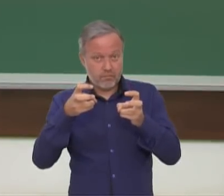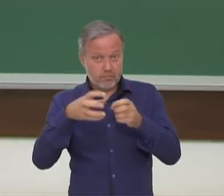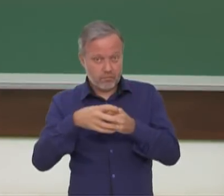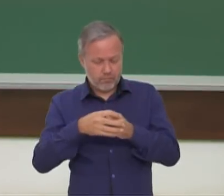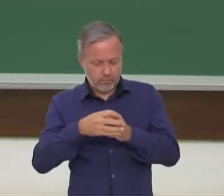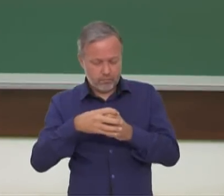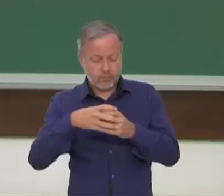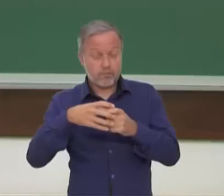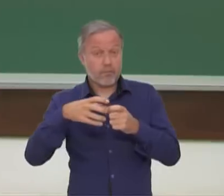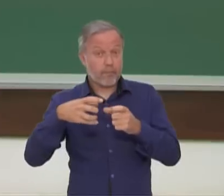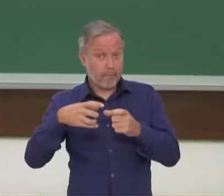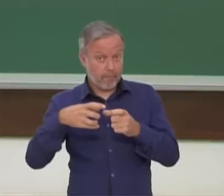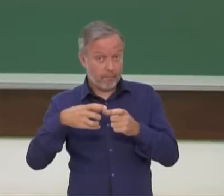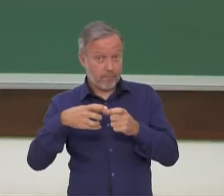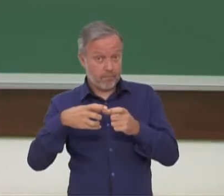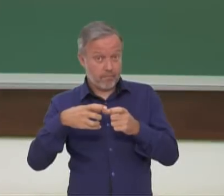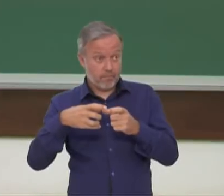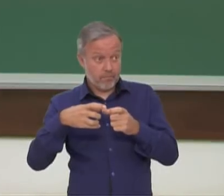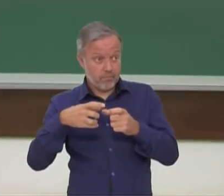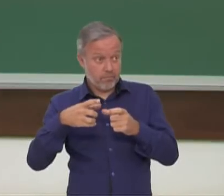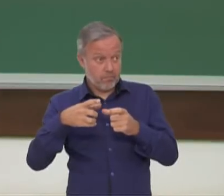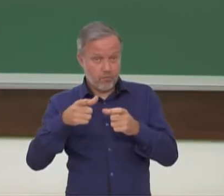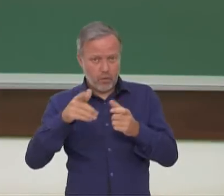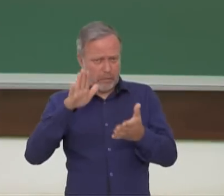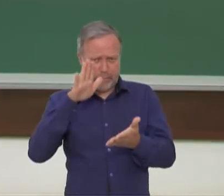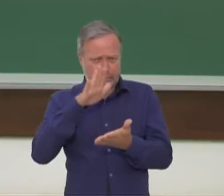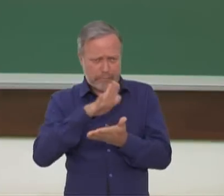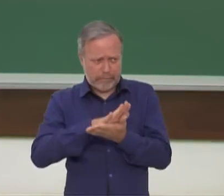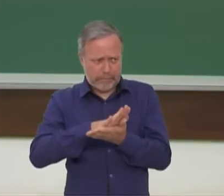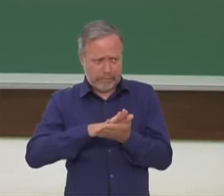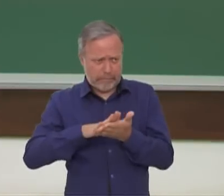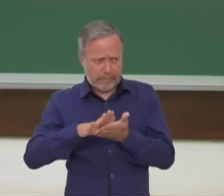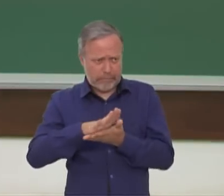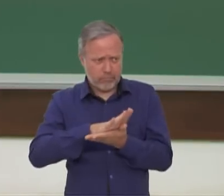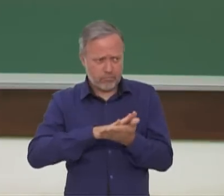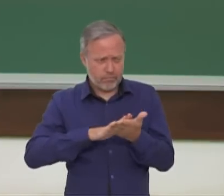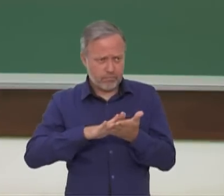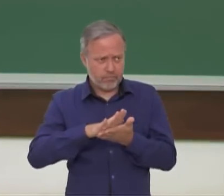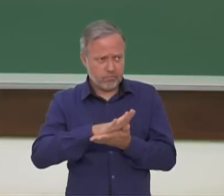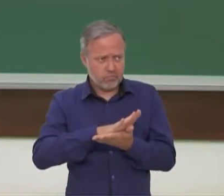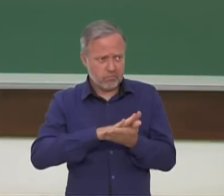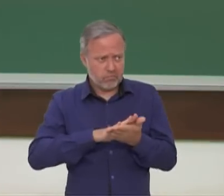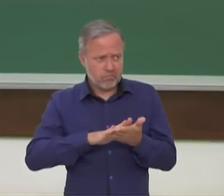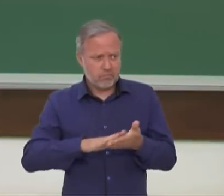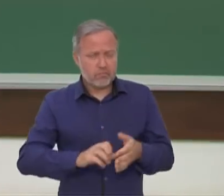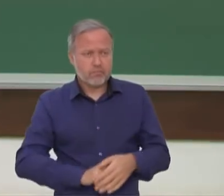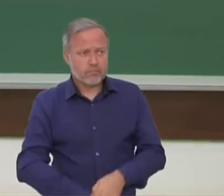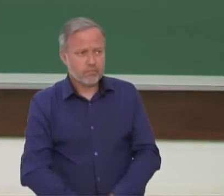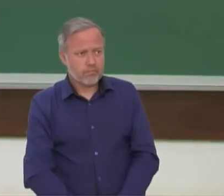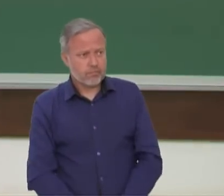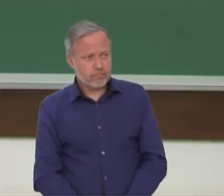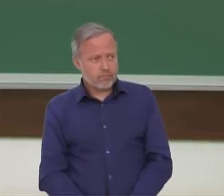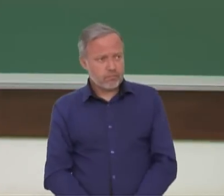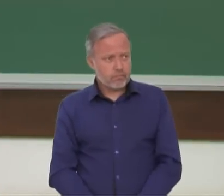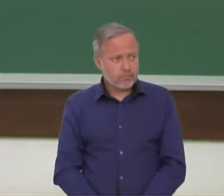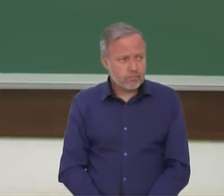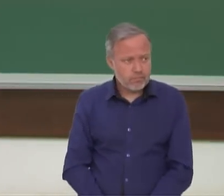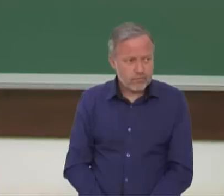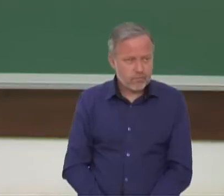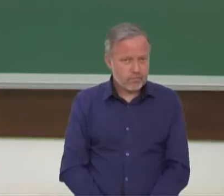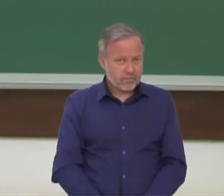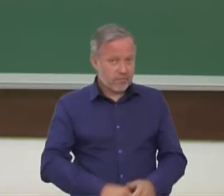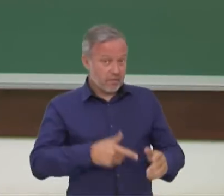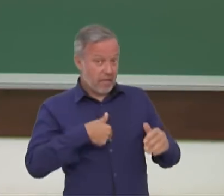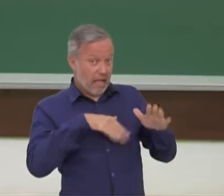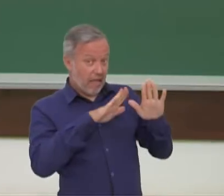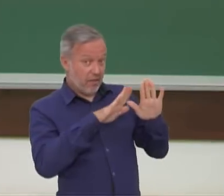uma tridimensionalidade. Ela não é algo achatado. Vamos comparar com a tela? Olha aqui comigo. Então, deixamos a nossa amiga